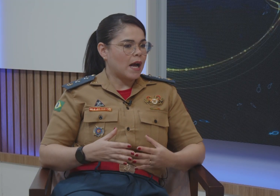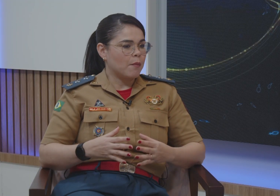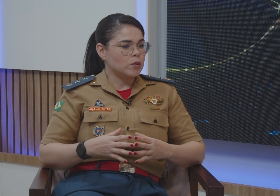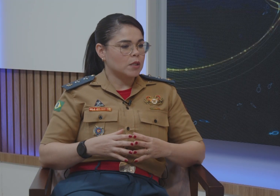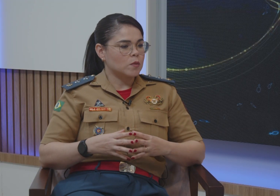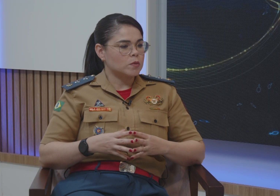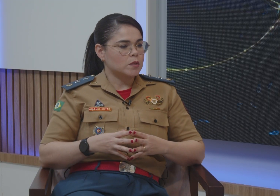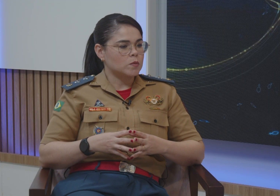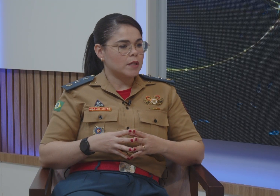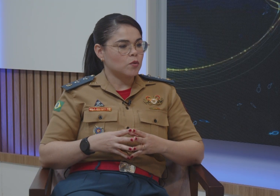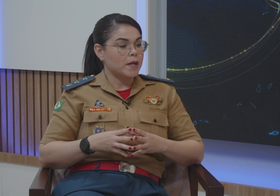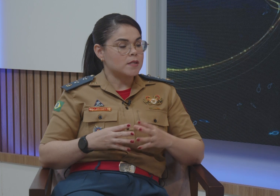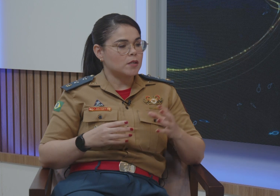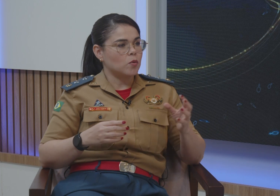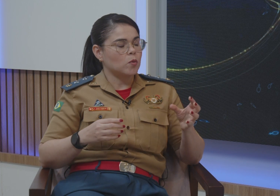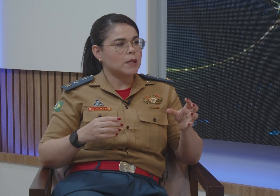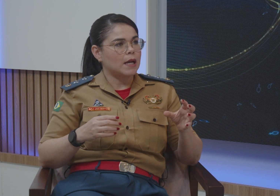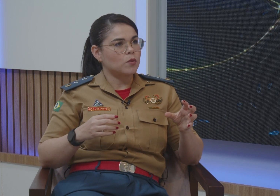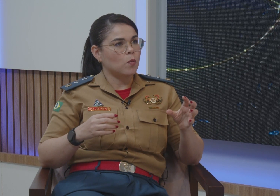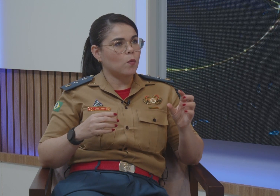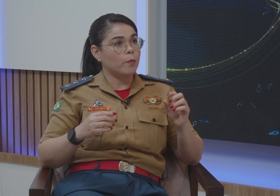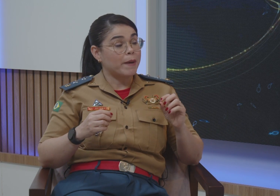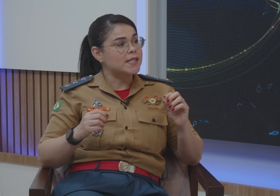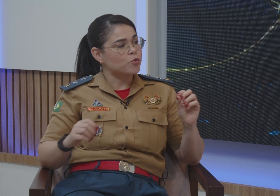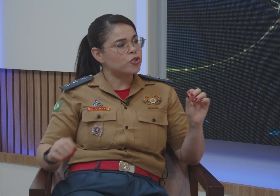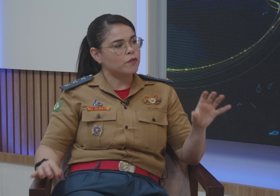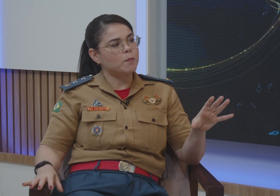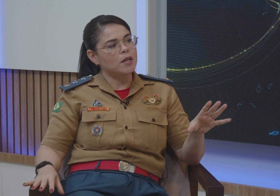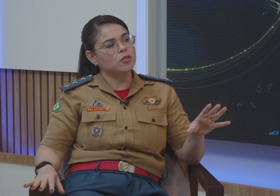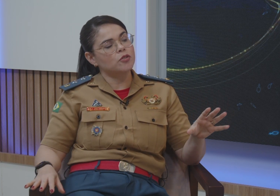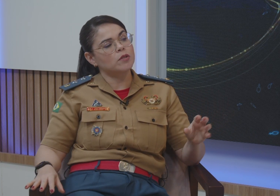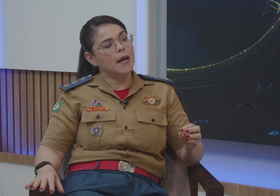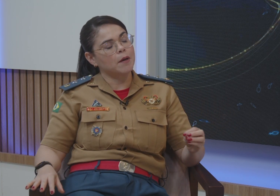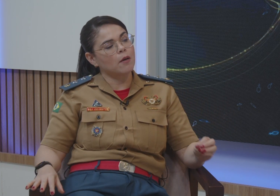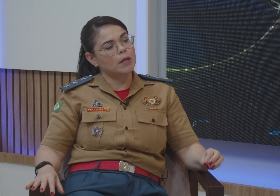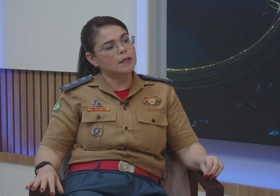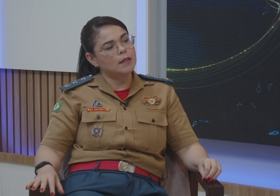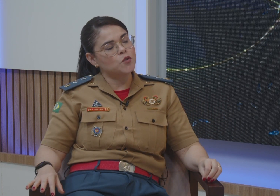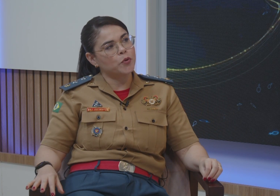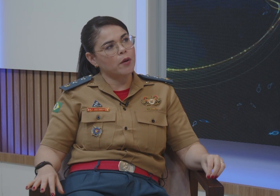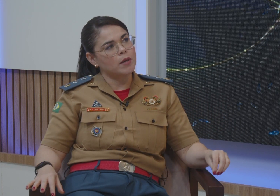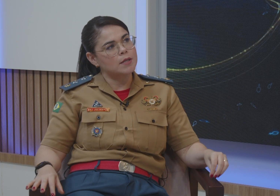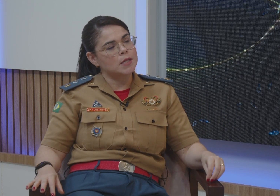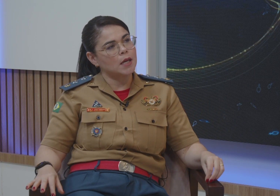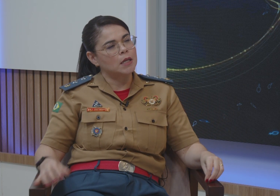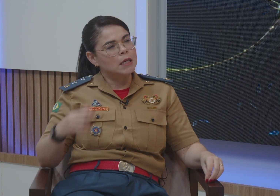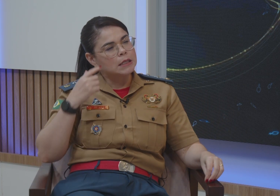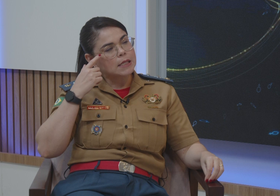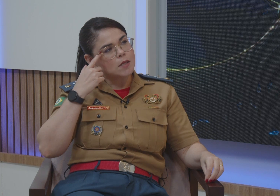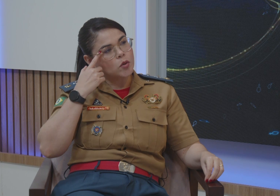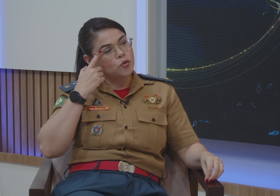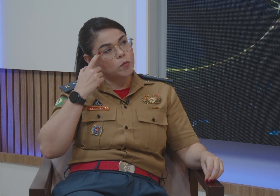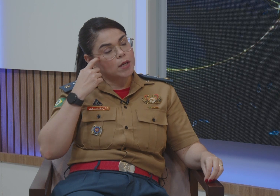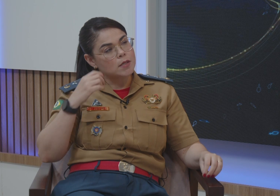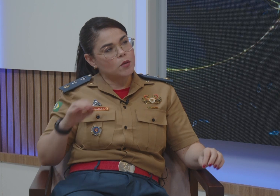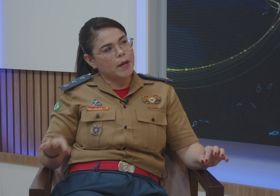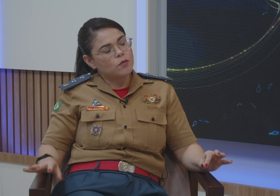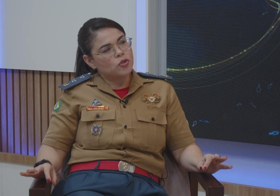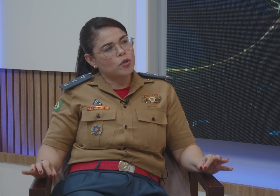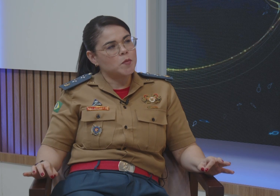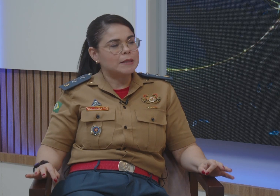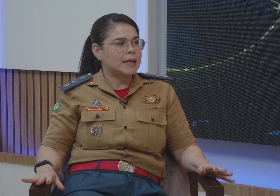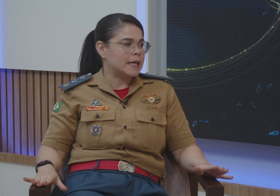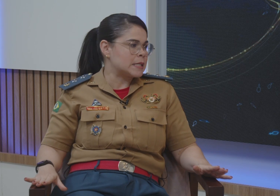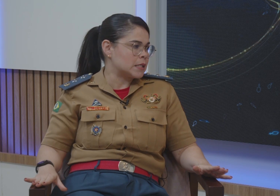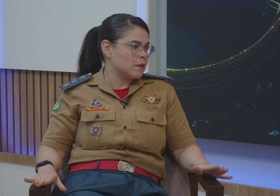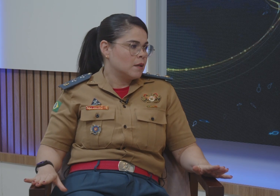eu acabo não tendo mais tanto contato, mas eu tive bastante na época que eu era tenente, porque eu ingressei na assessoria de comunicação em meados